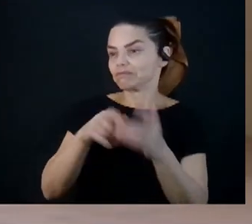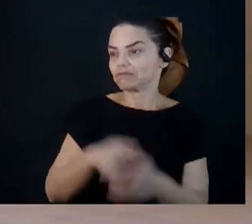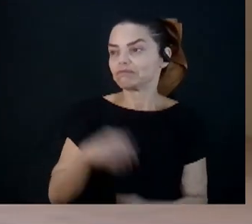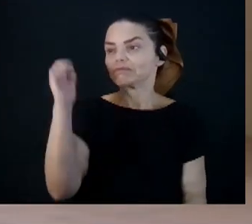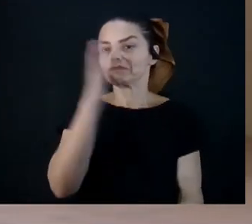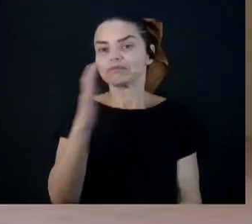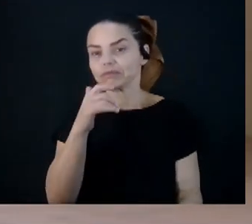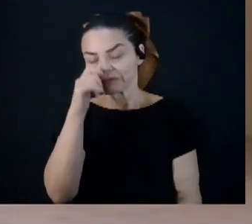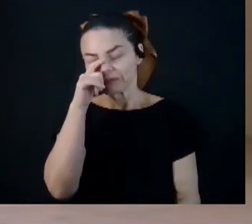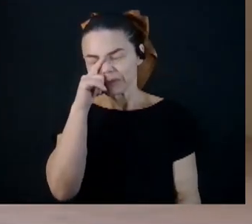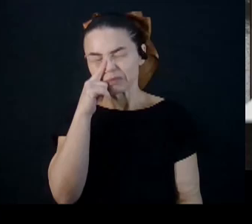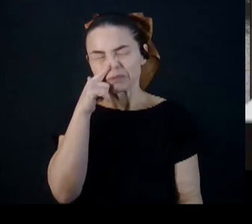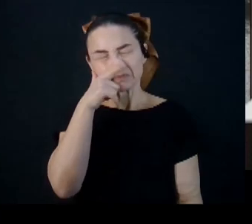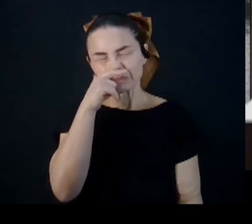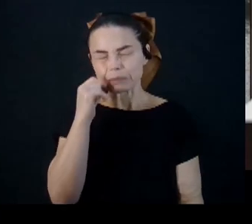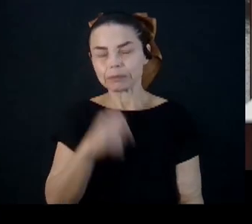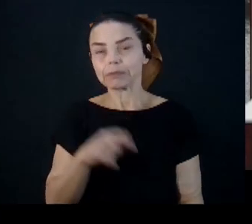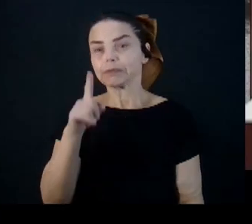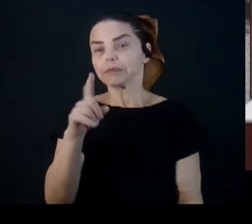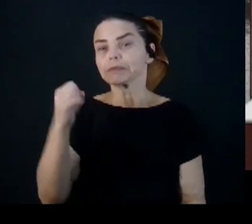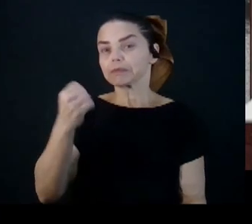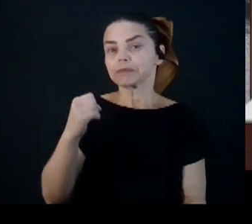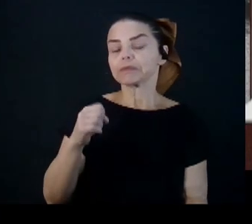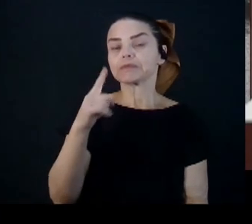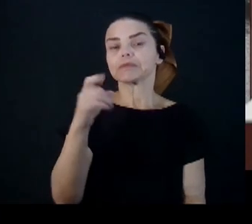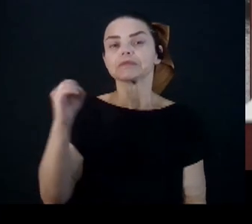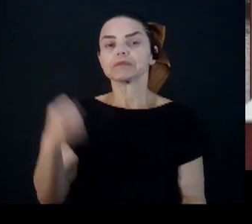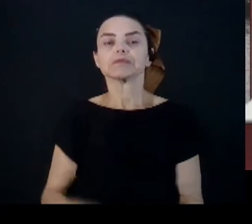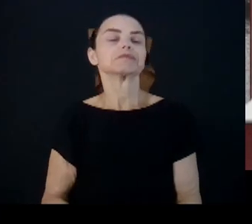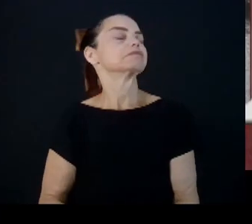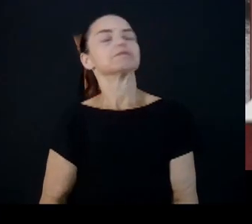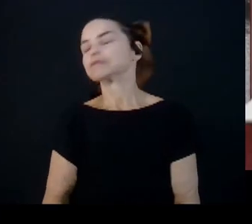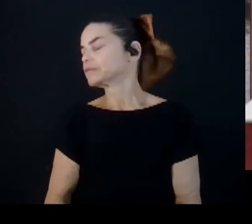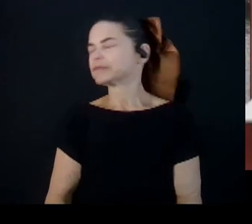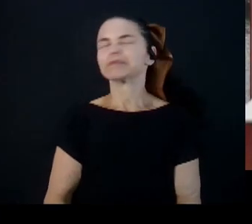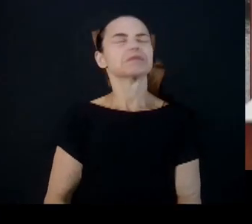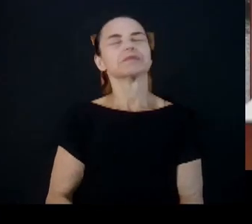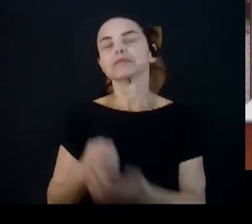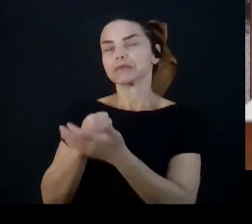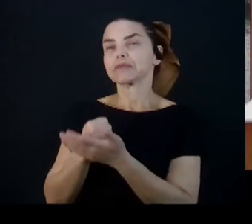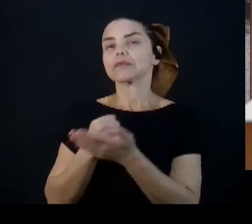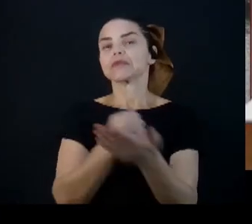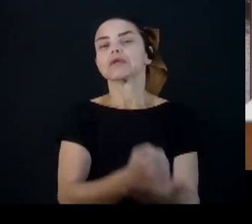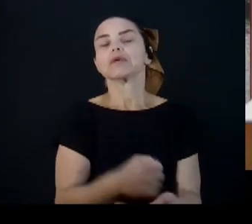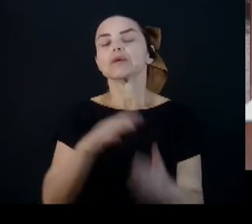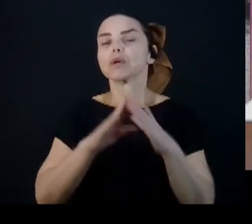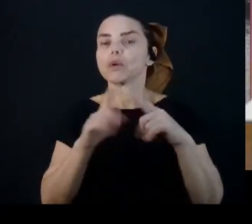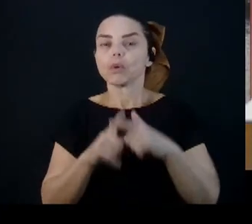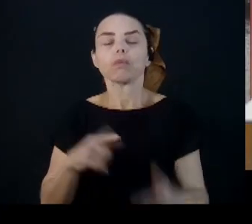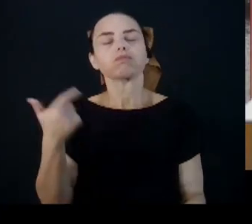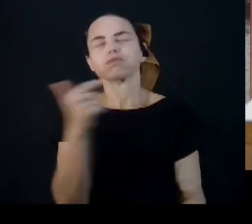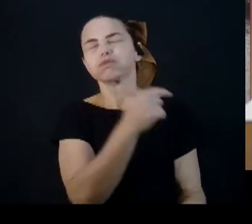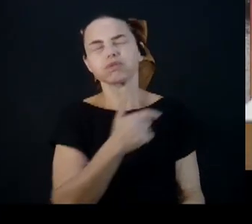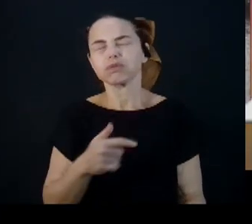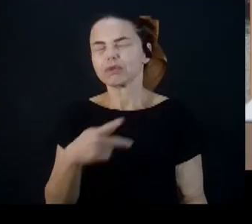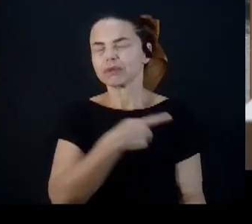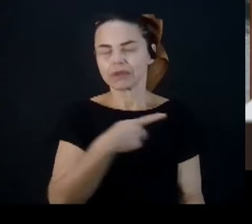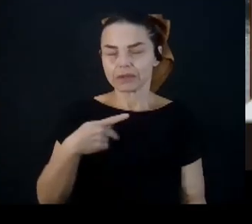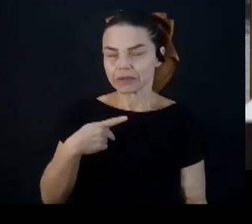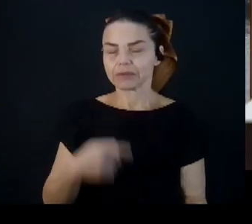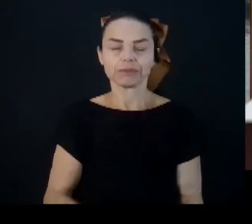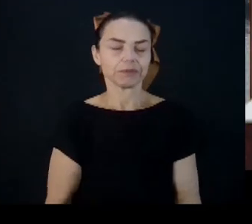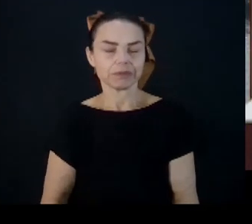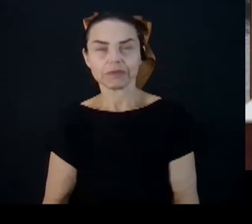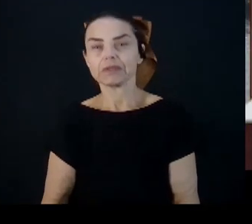até 1880, eles não foram assistidos pela igreja porque ainda não havia pastor luterano na